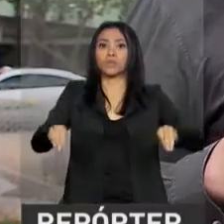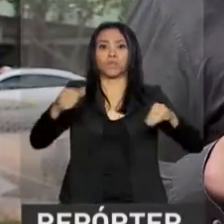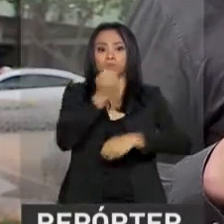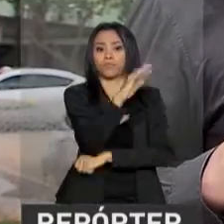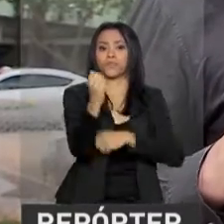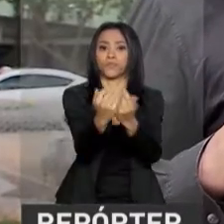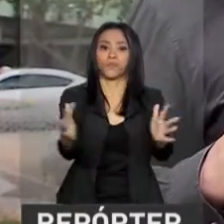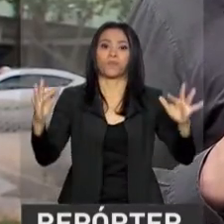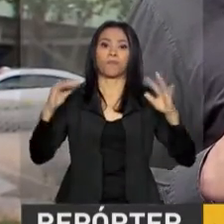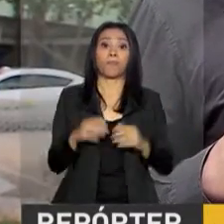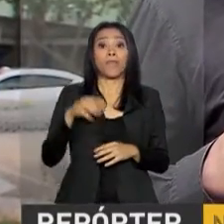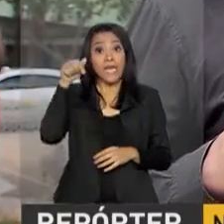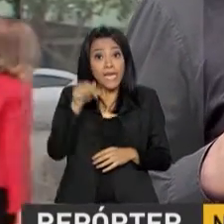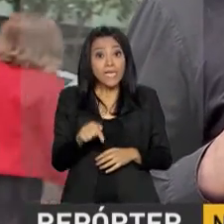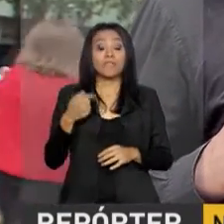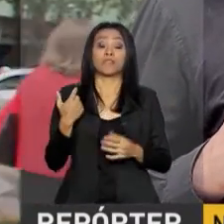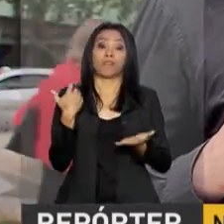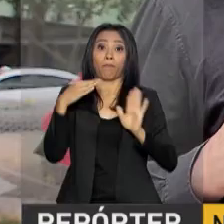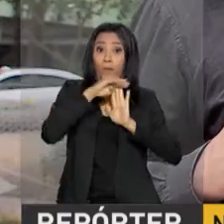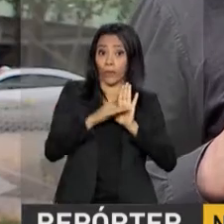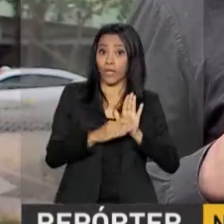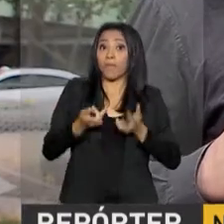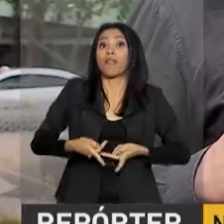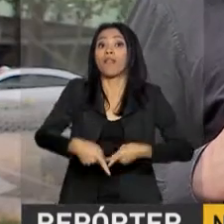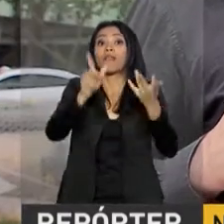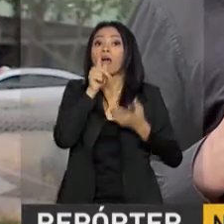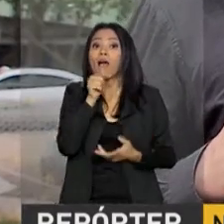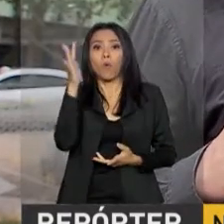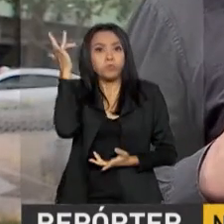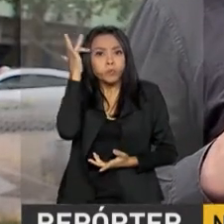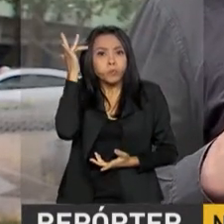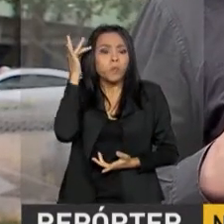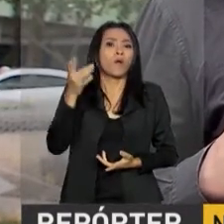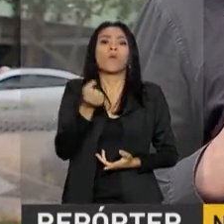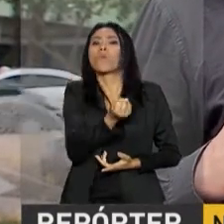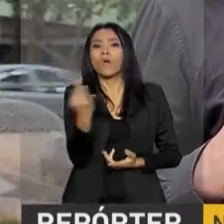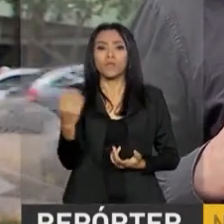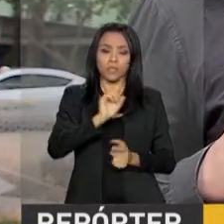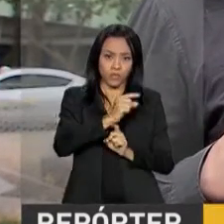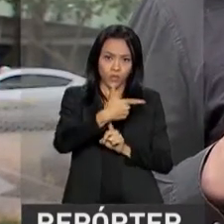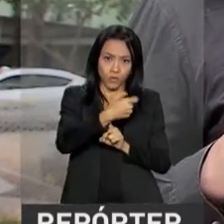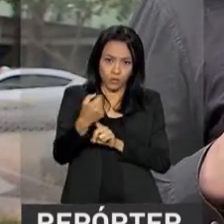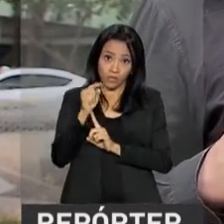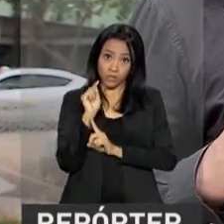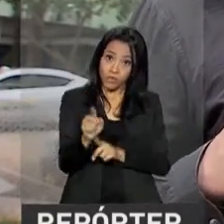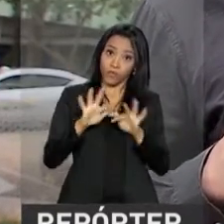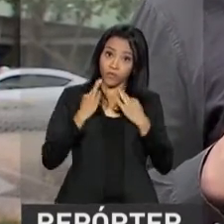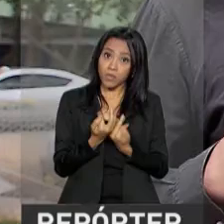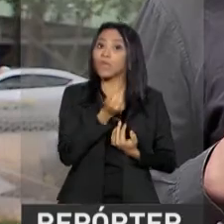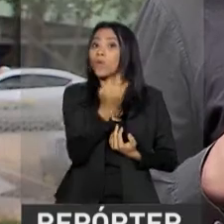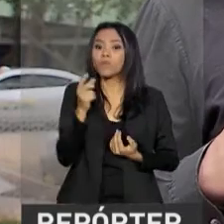programa água doce já leva a água de boa qualidade para aproximadamente 200 mil famílias de mais de 3 mil comunidades